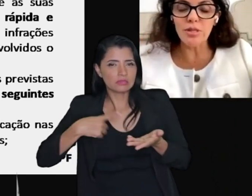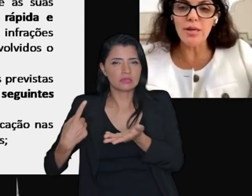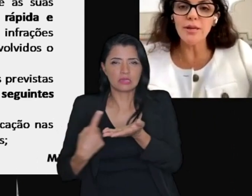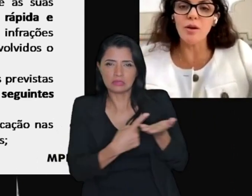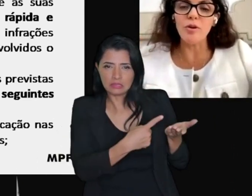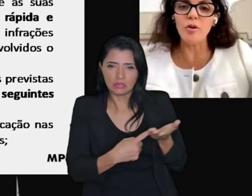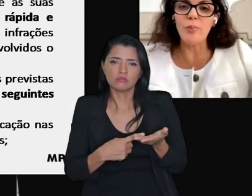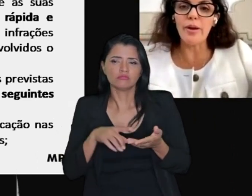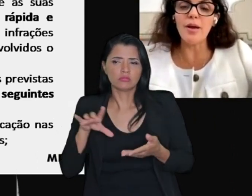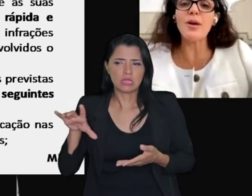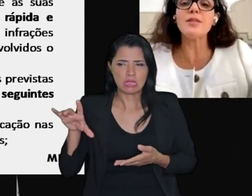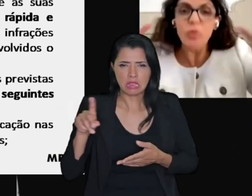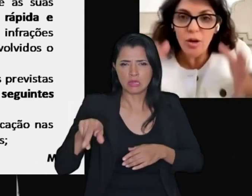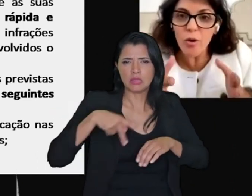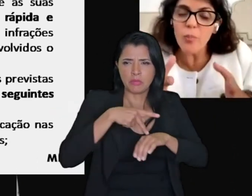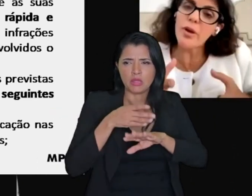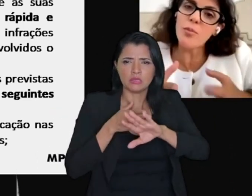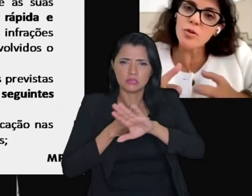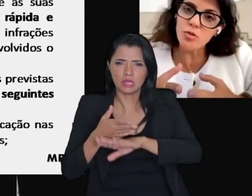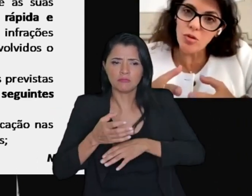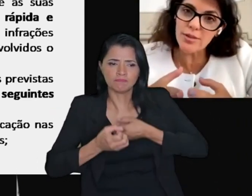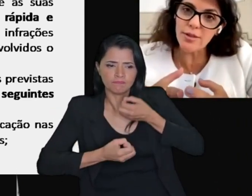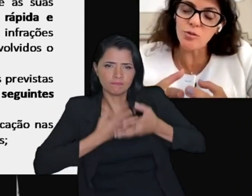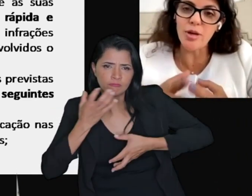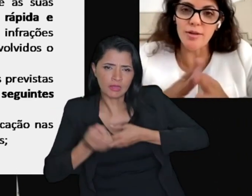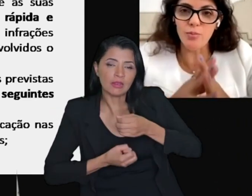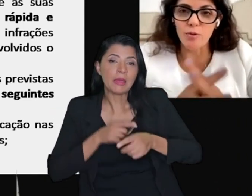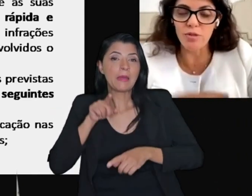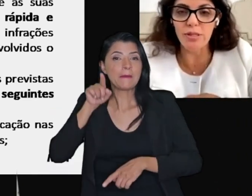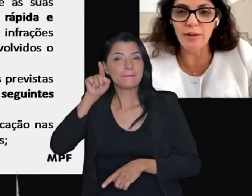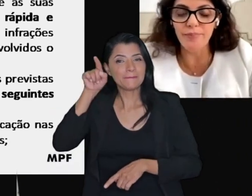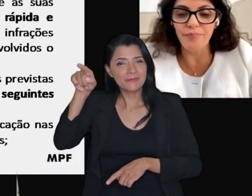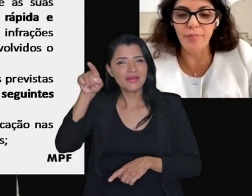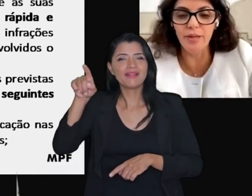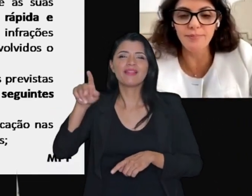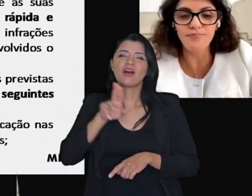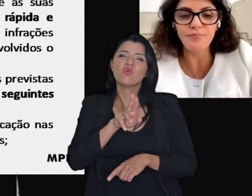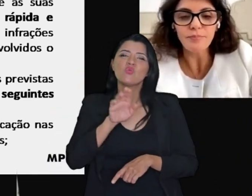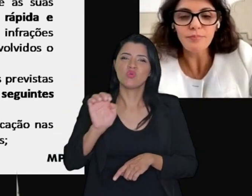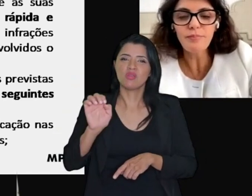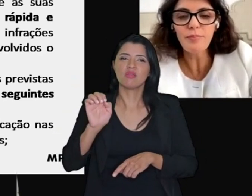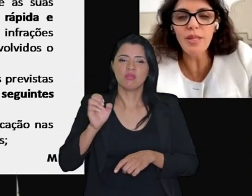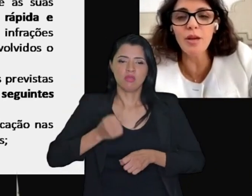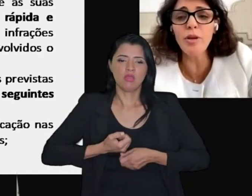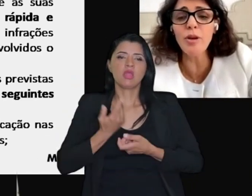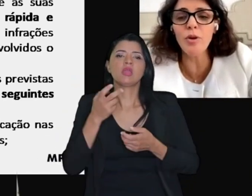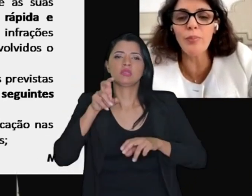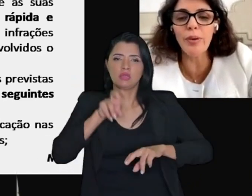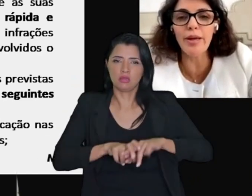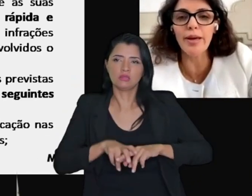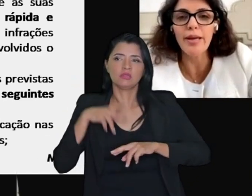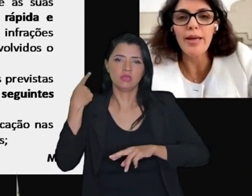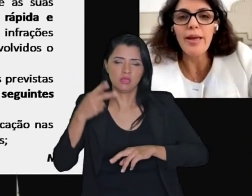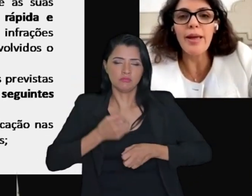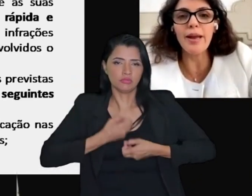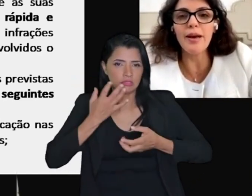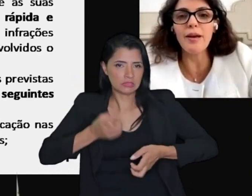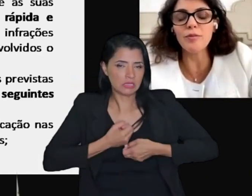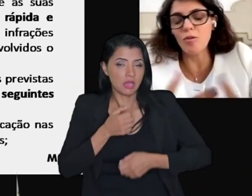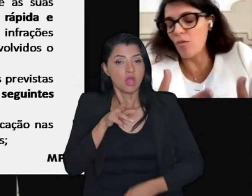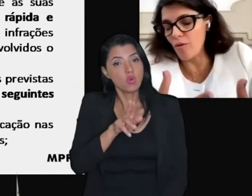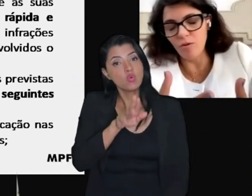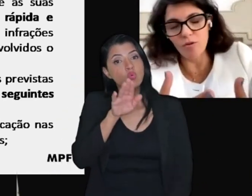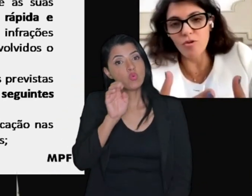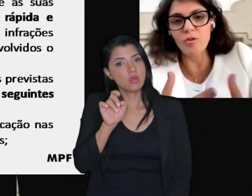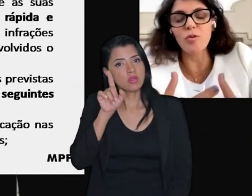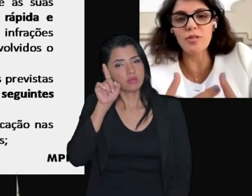se pronuncia da União Europeia, mas a União Europeia possui um assento e ela se pronuncia, né? E a União Europeia,